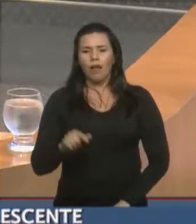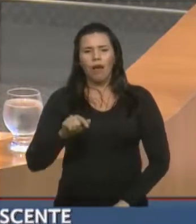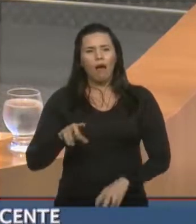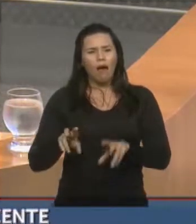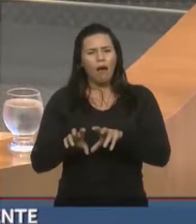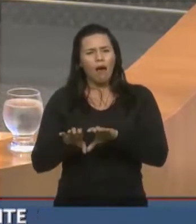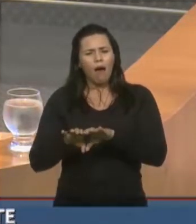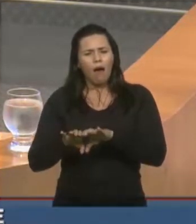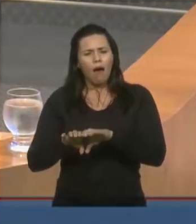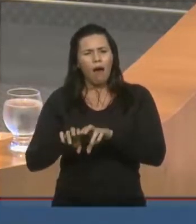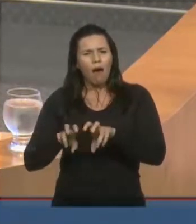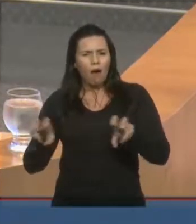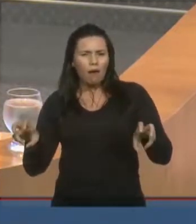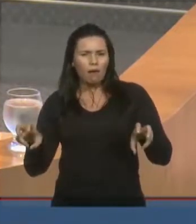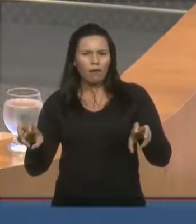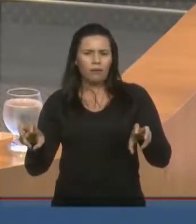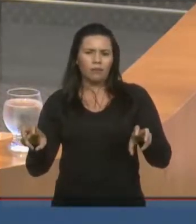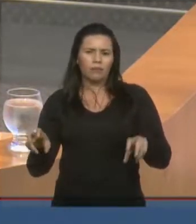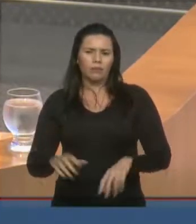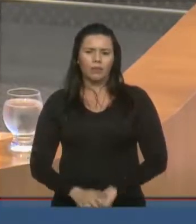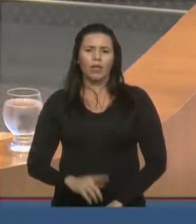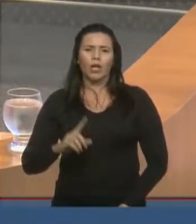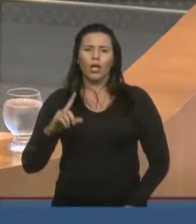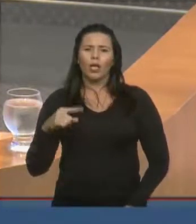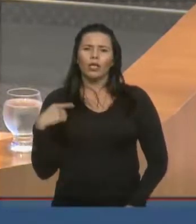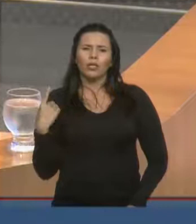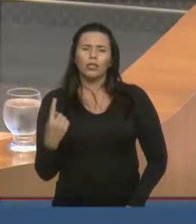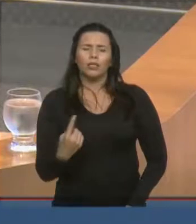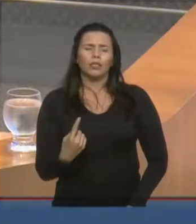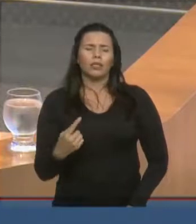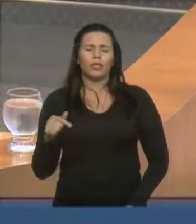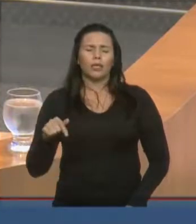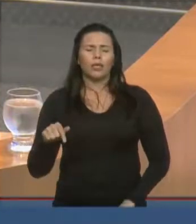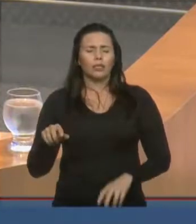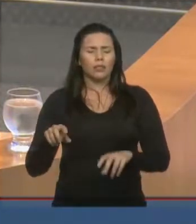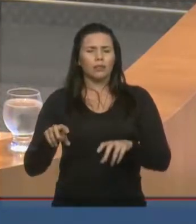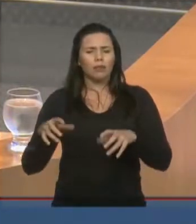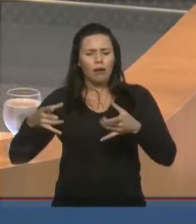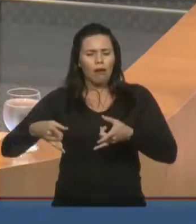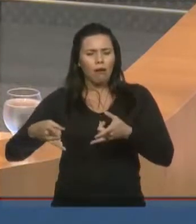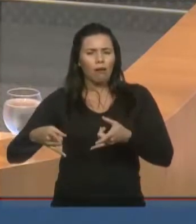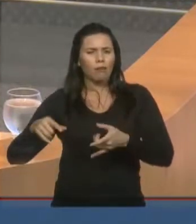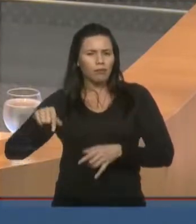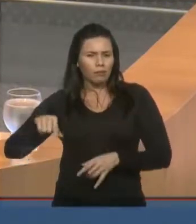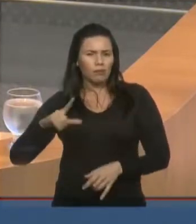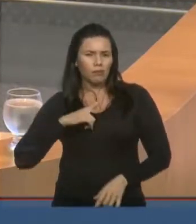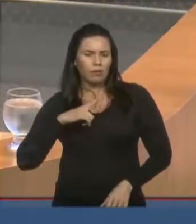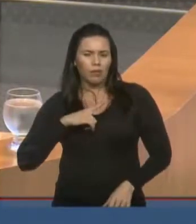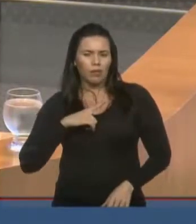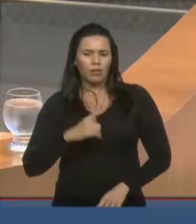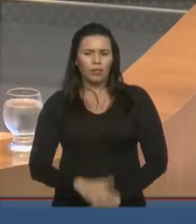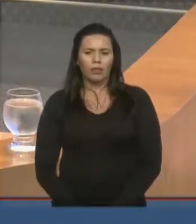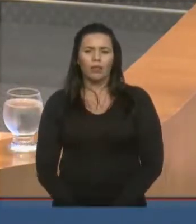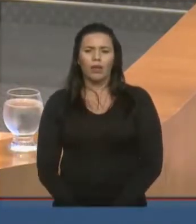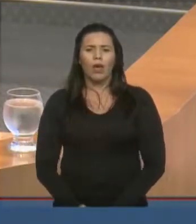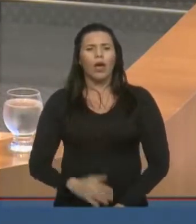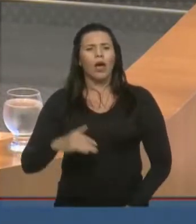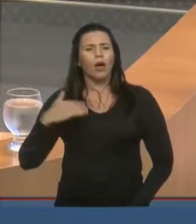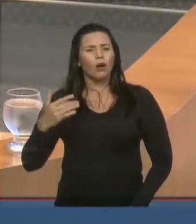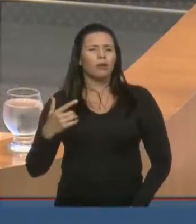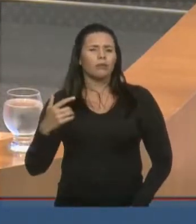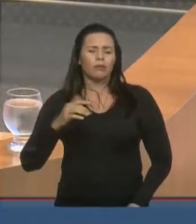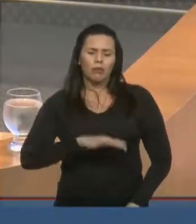crianças vítimas de violência sexual. Digo, meu Deus do céu. A gente escuta falar de laudos, de exames, à